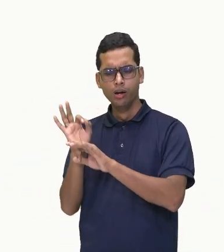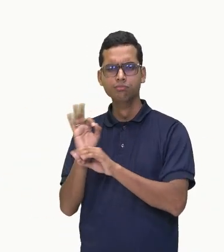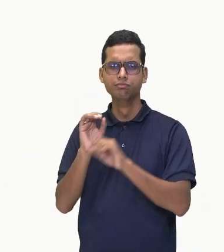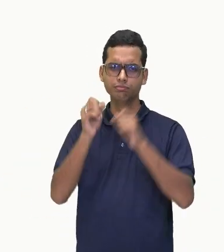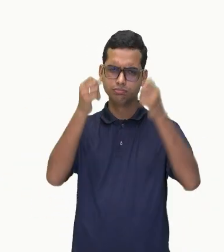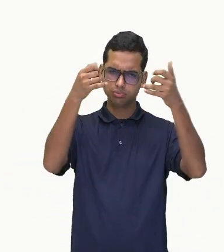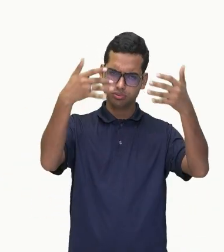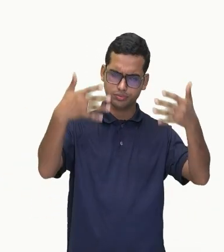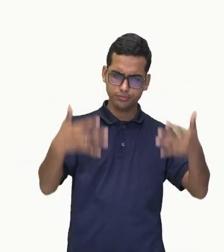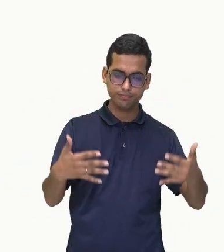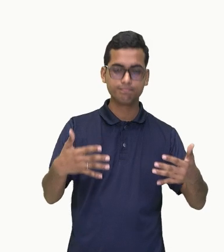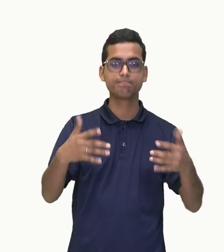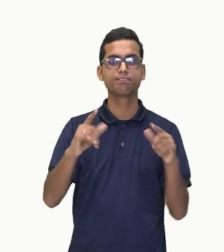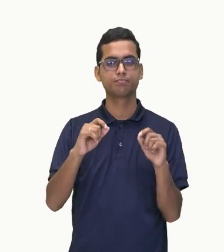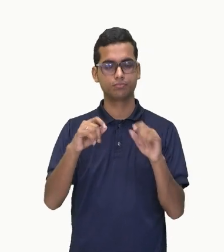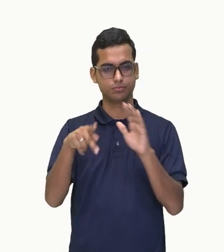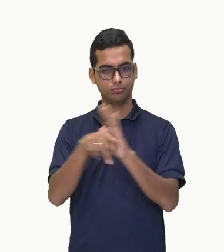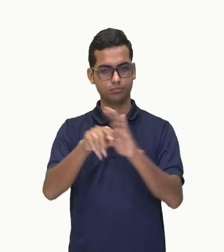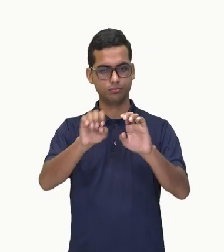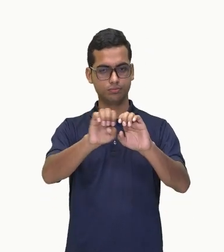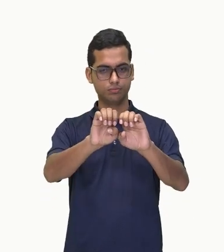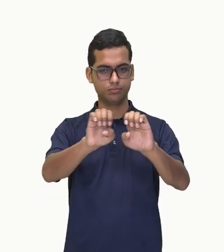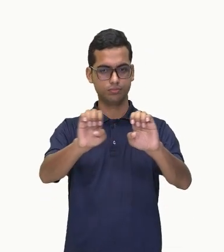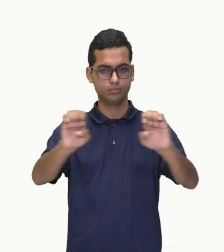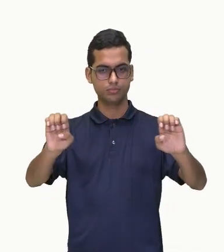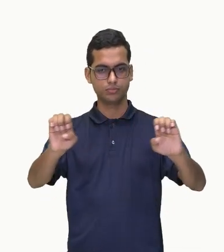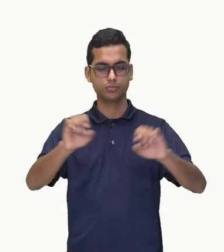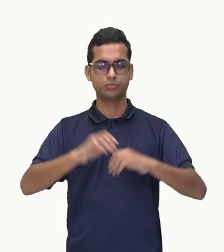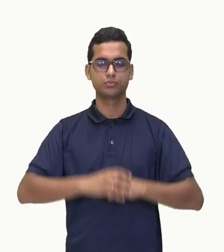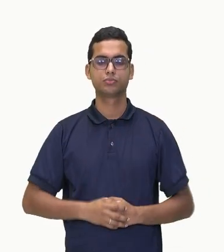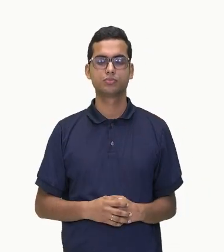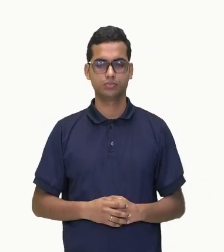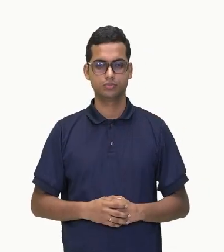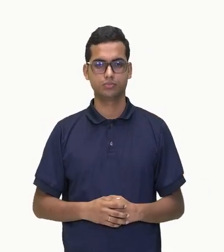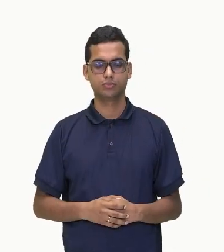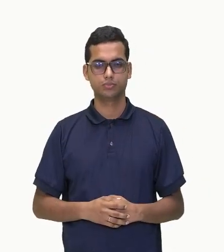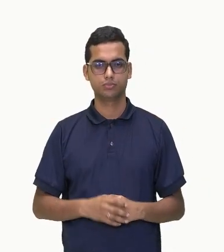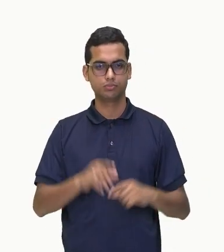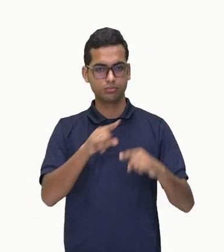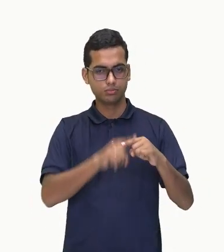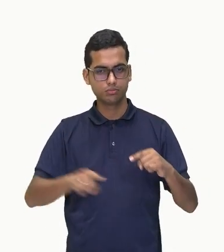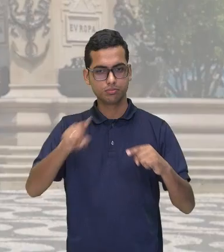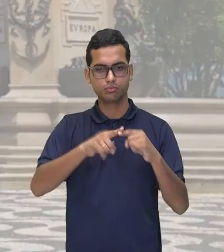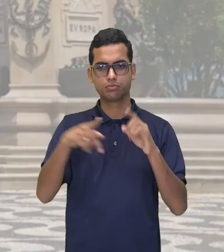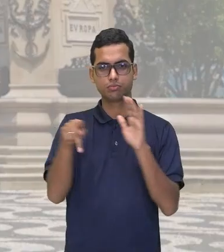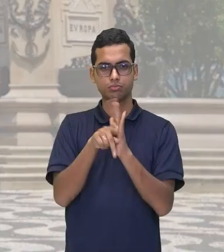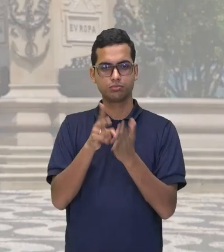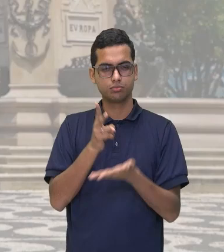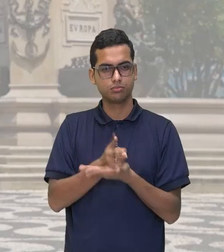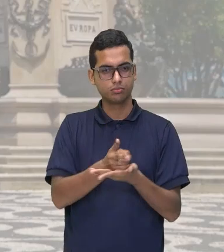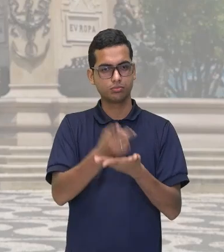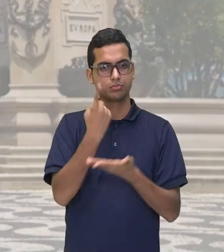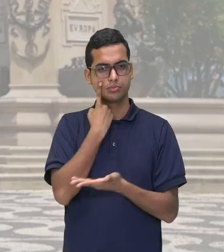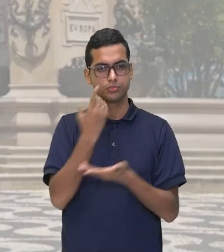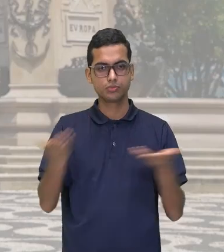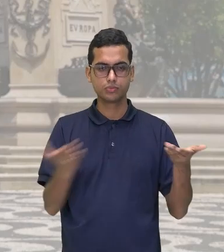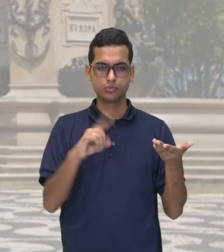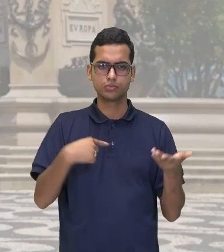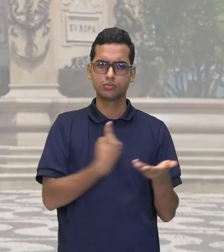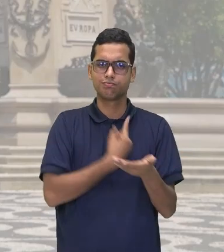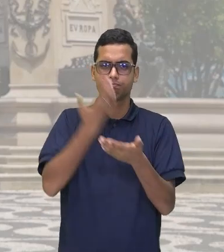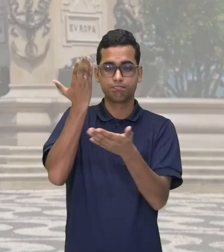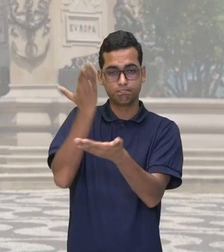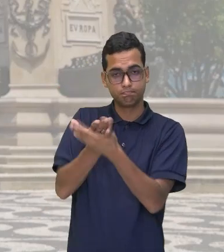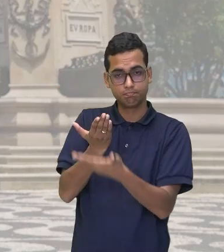falar sobre esta equação ou a nossa função horária. Vejam aí. Hoje nós estamos estudando